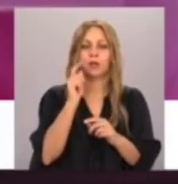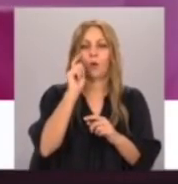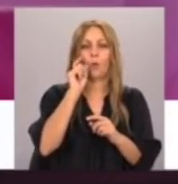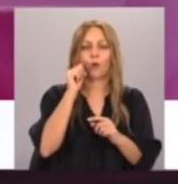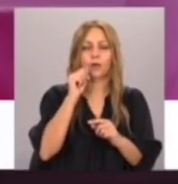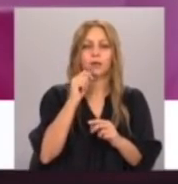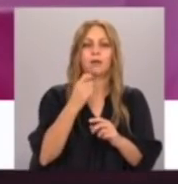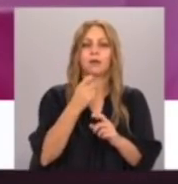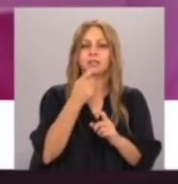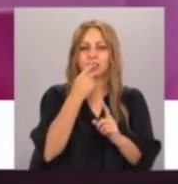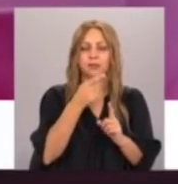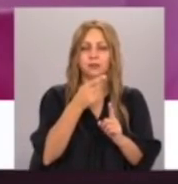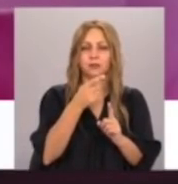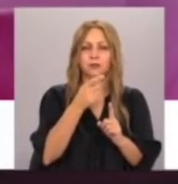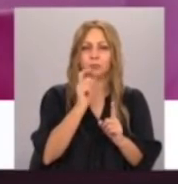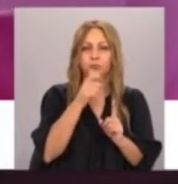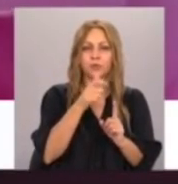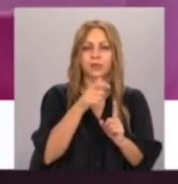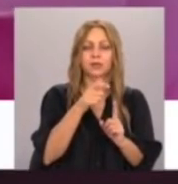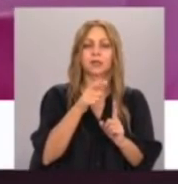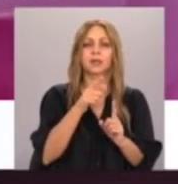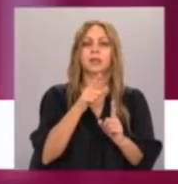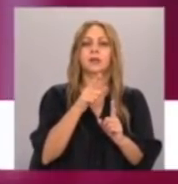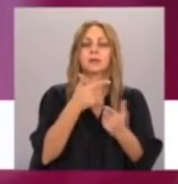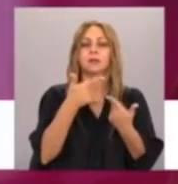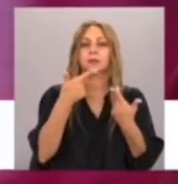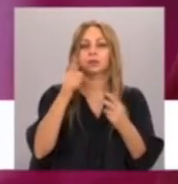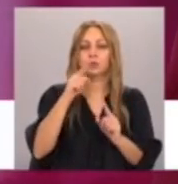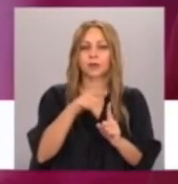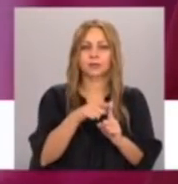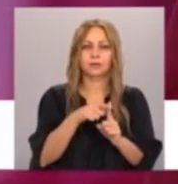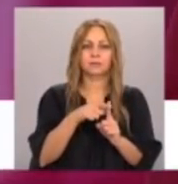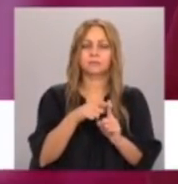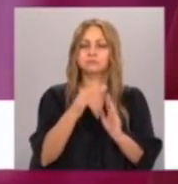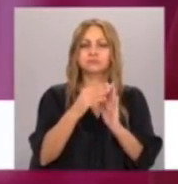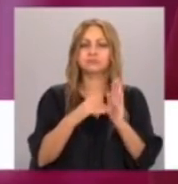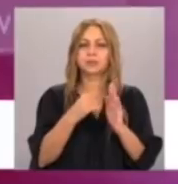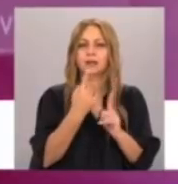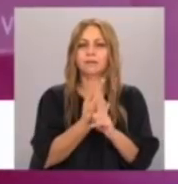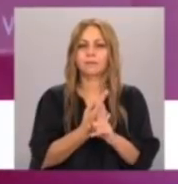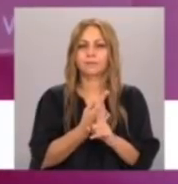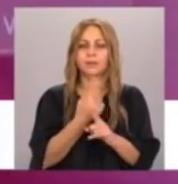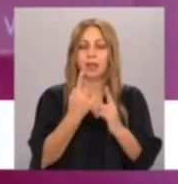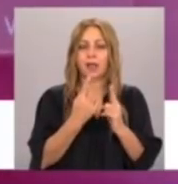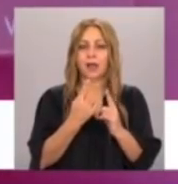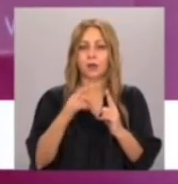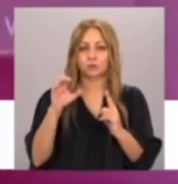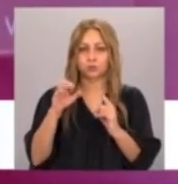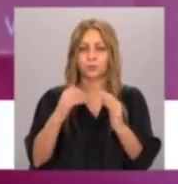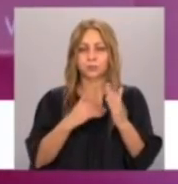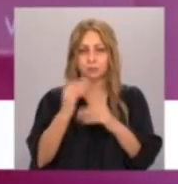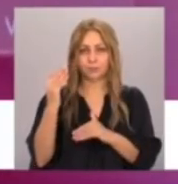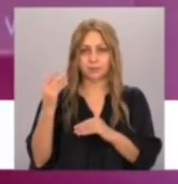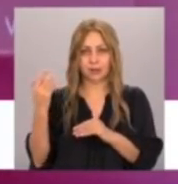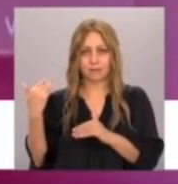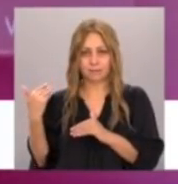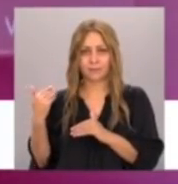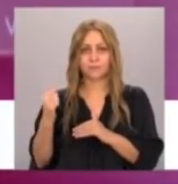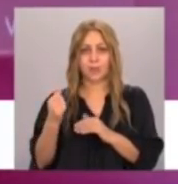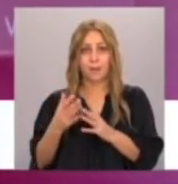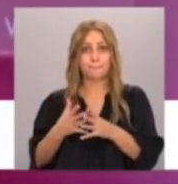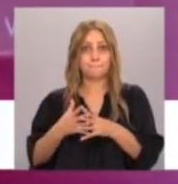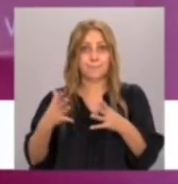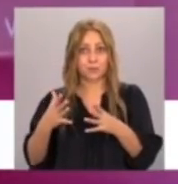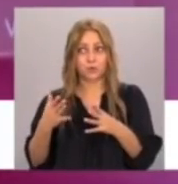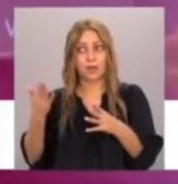EA Suécia Polónia EA Lituânia a humana Irlanda Eslováquia Croácia de alguns países nos ultrapassaram em um boa parte